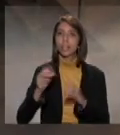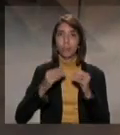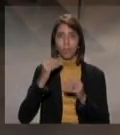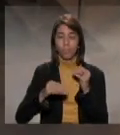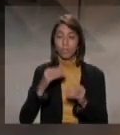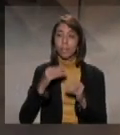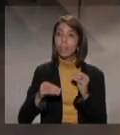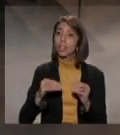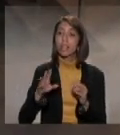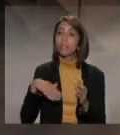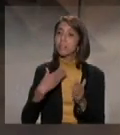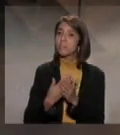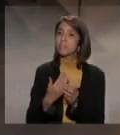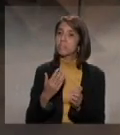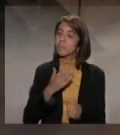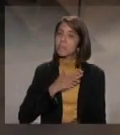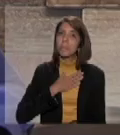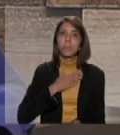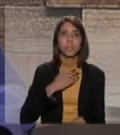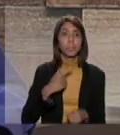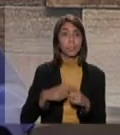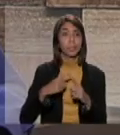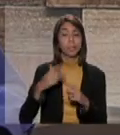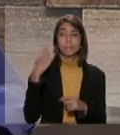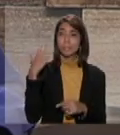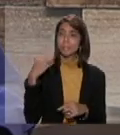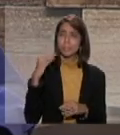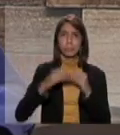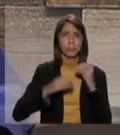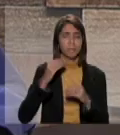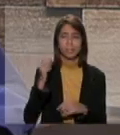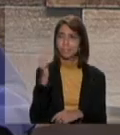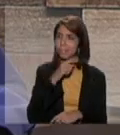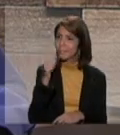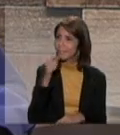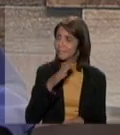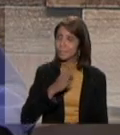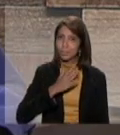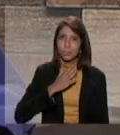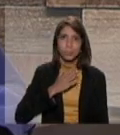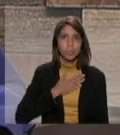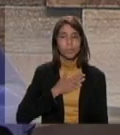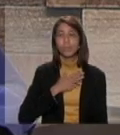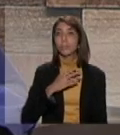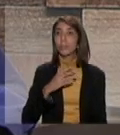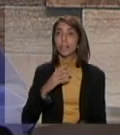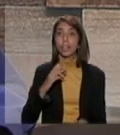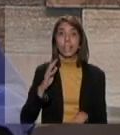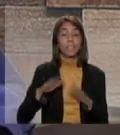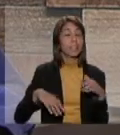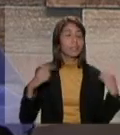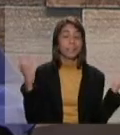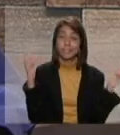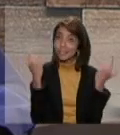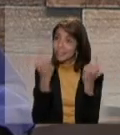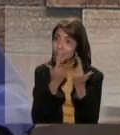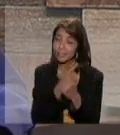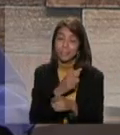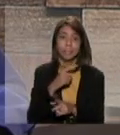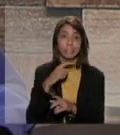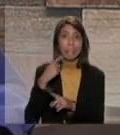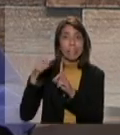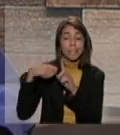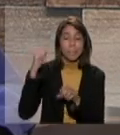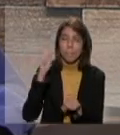Vig. E a gente se divertiu muito fazendo essa novela. Muito, mas a ponto assim, de começar a rir, ter que parar,